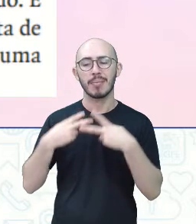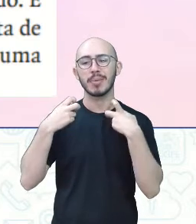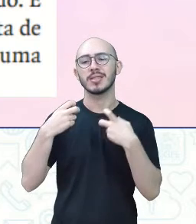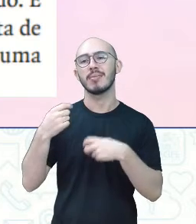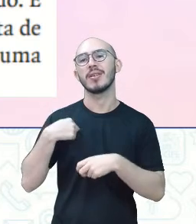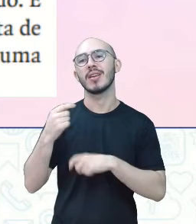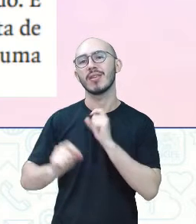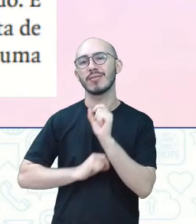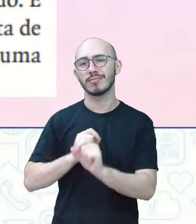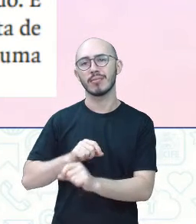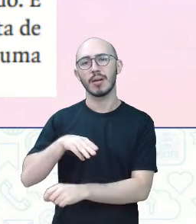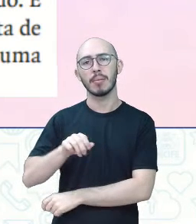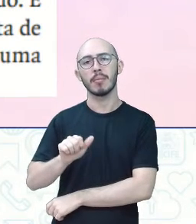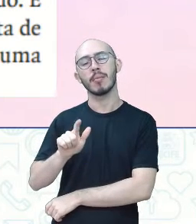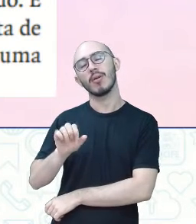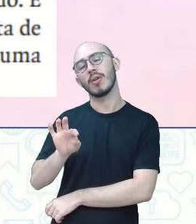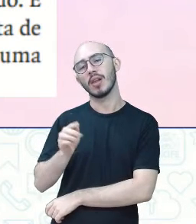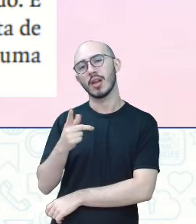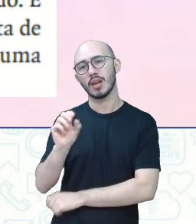A indisposição